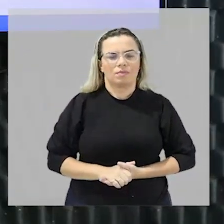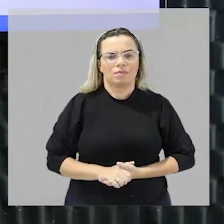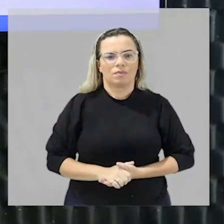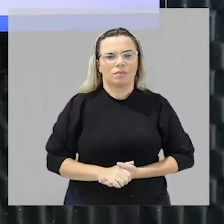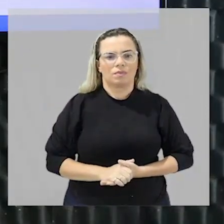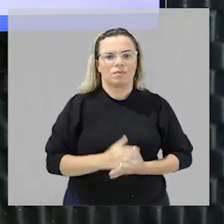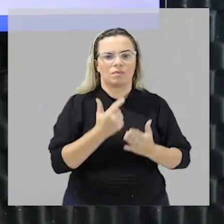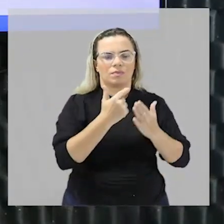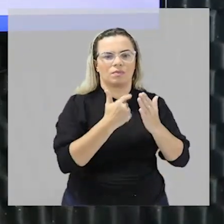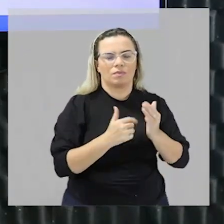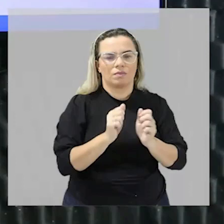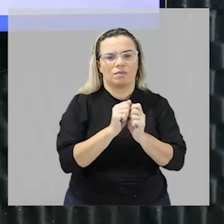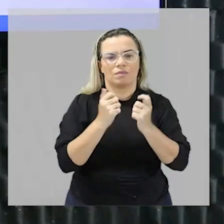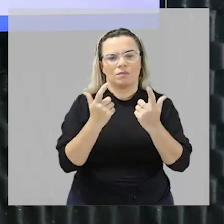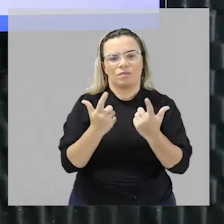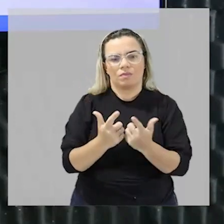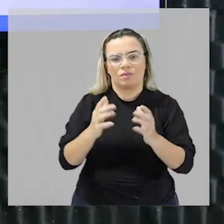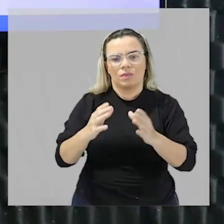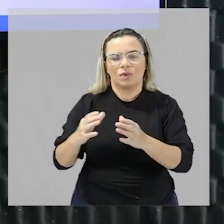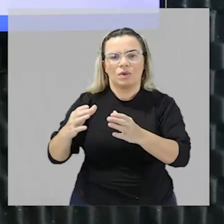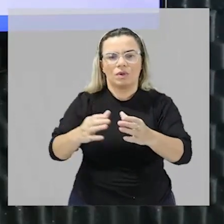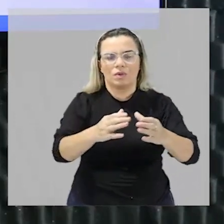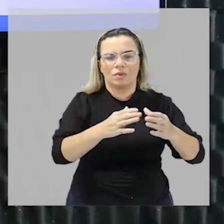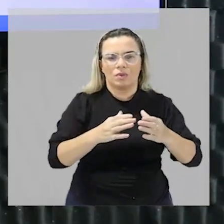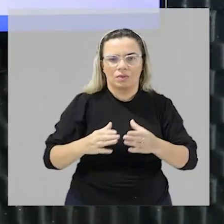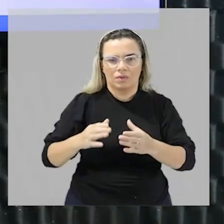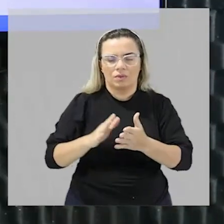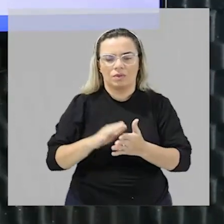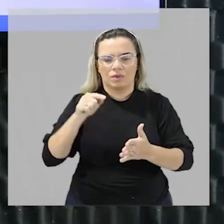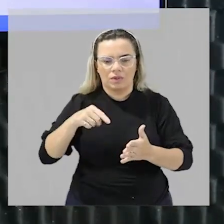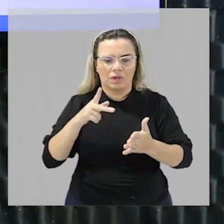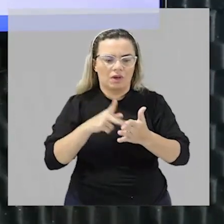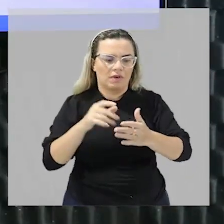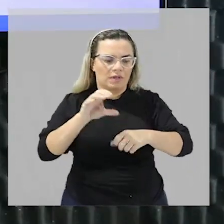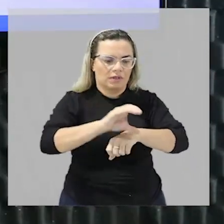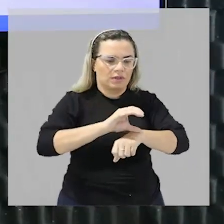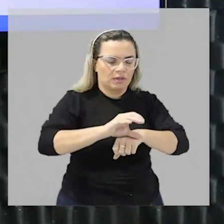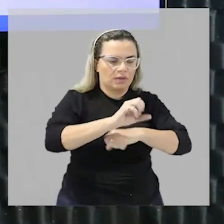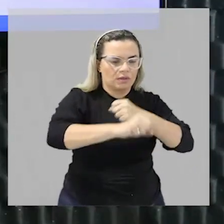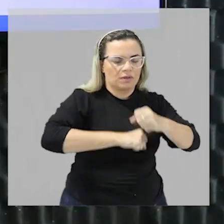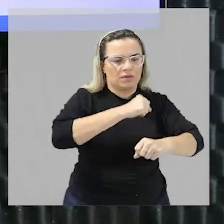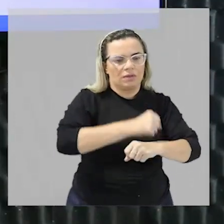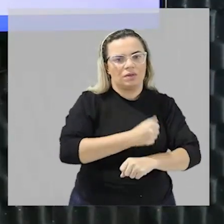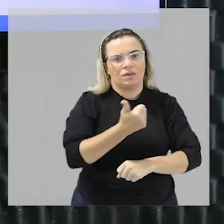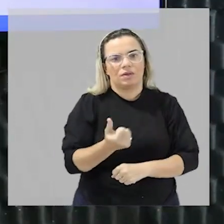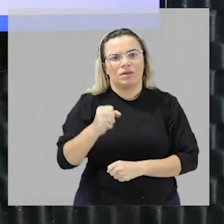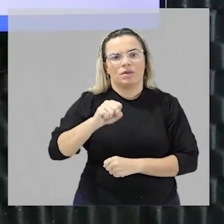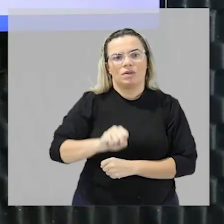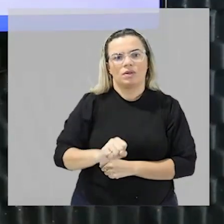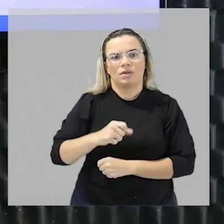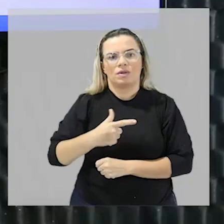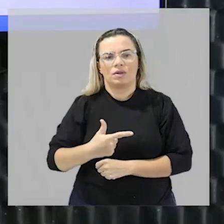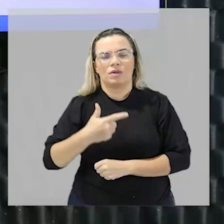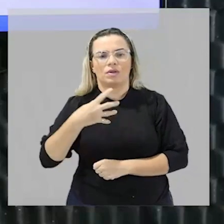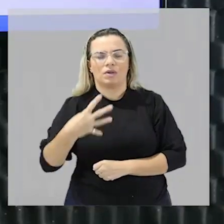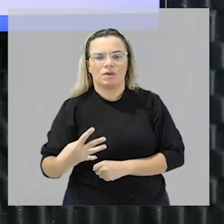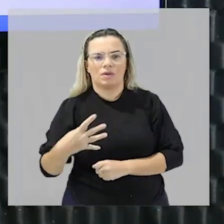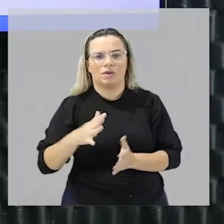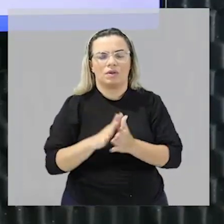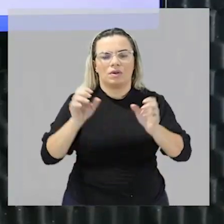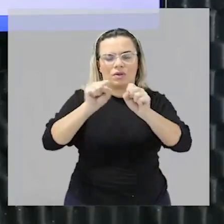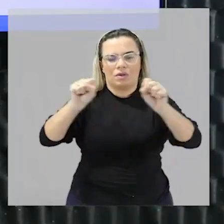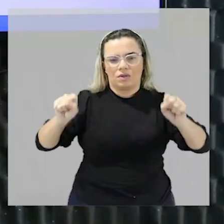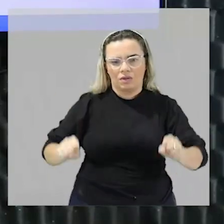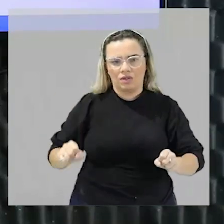dessas assembleias paroquiais. Então, o que prova é que a Constituição de 1824, ela nos traz um sistema